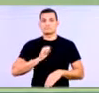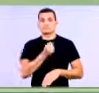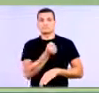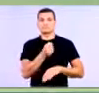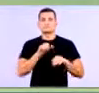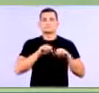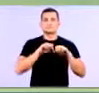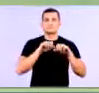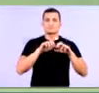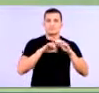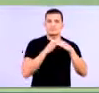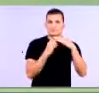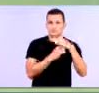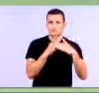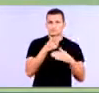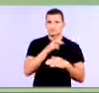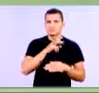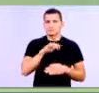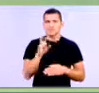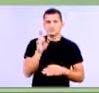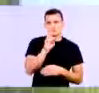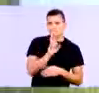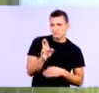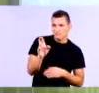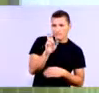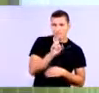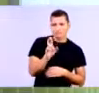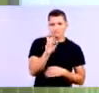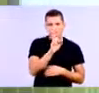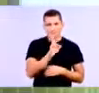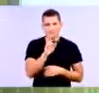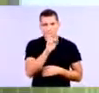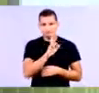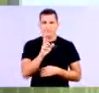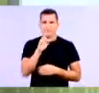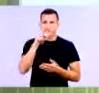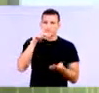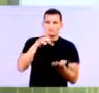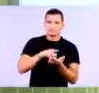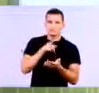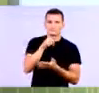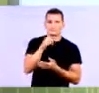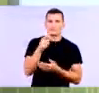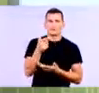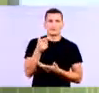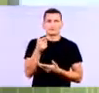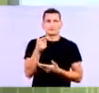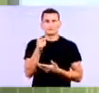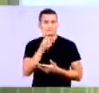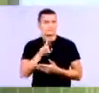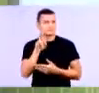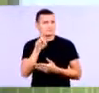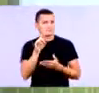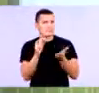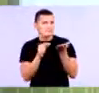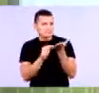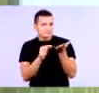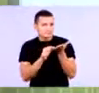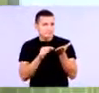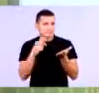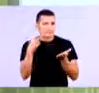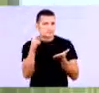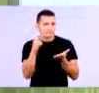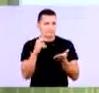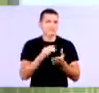que irão, em loco, observar se realmente você não está utilizando aquele pendrive seu,